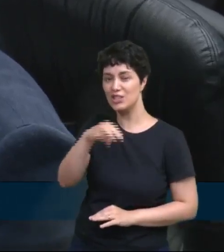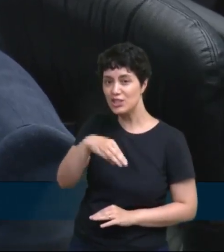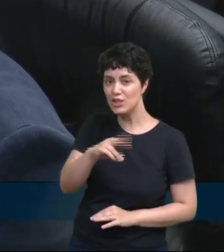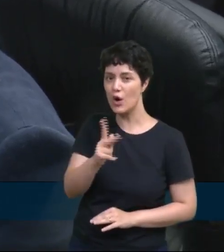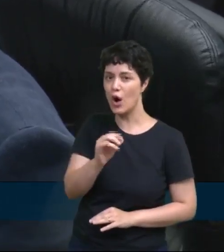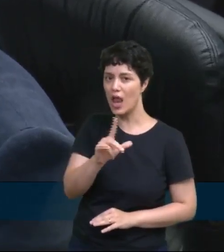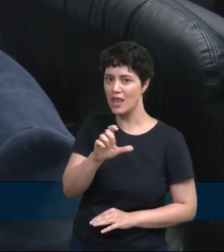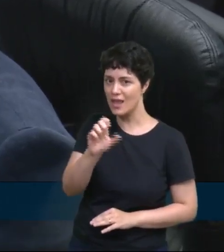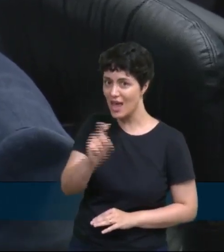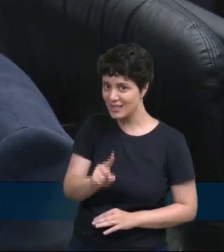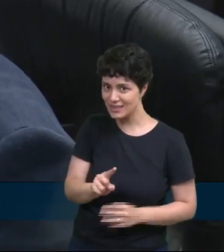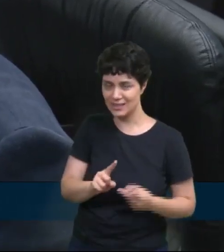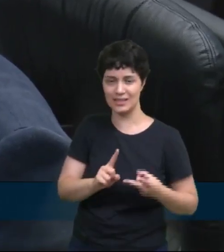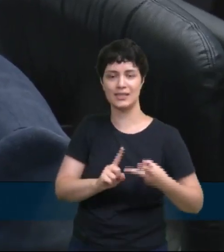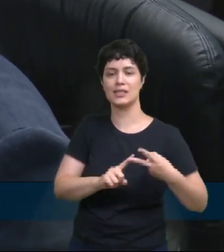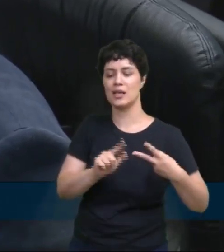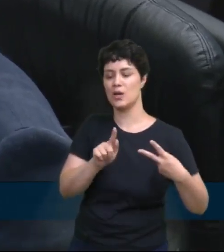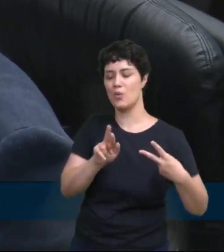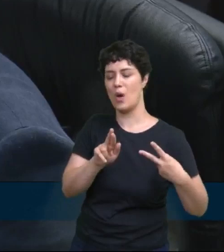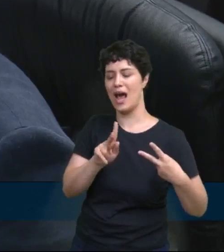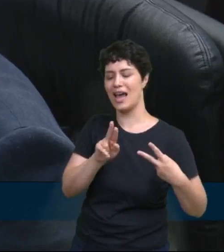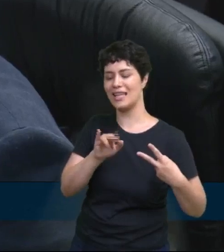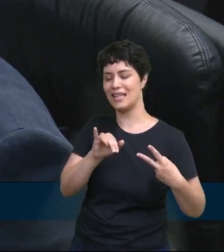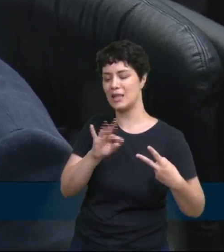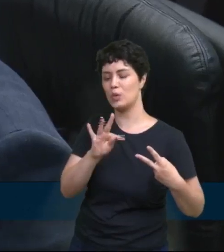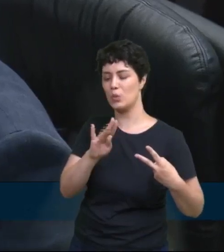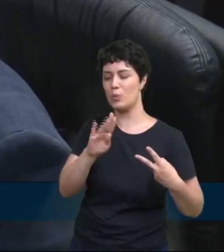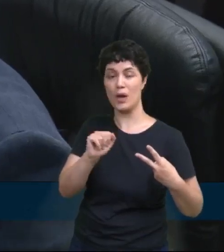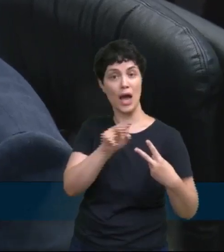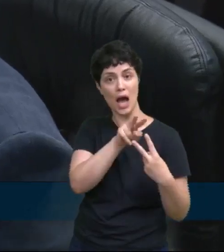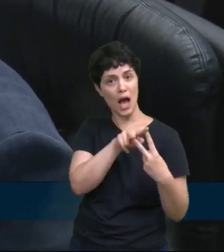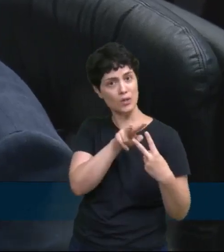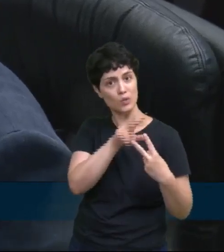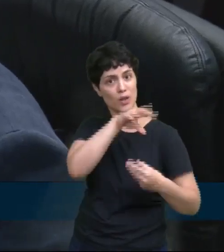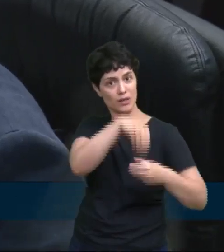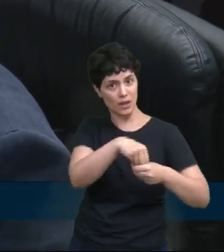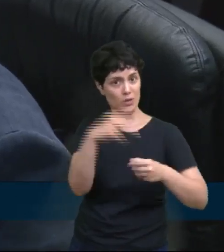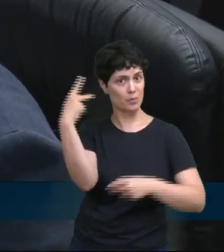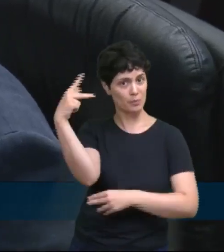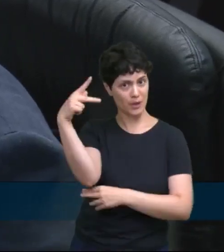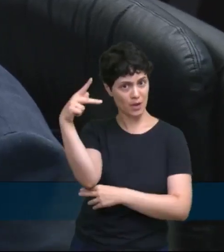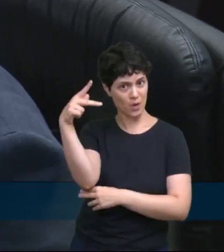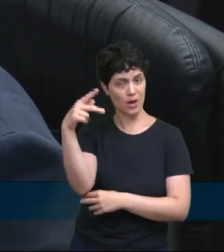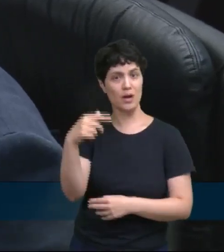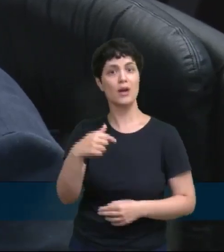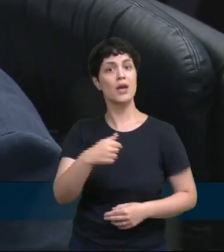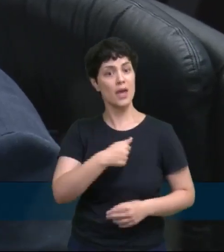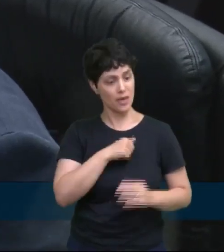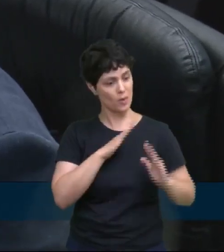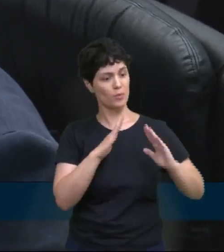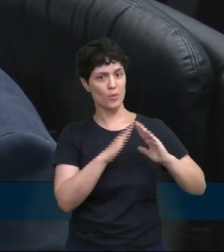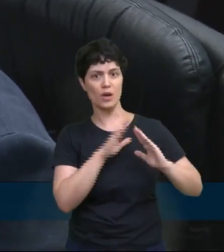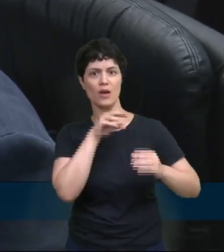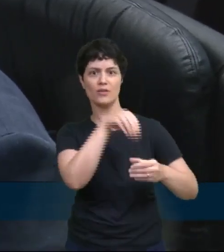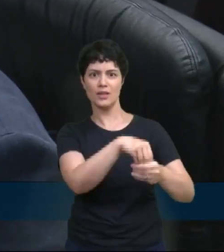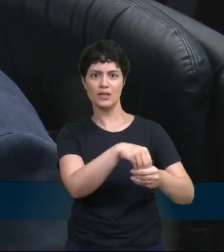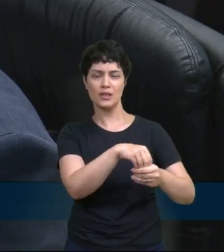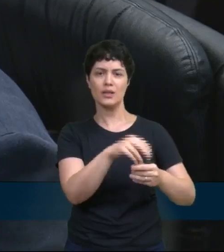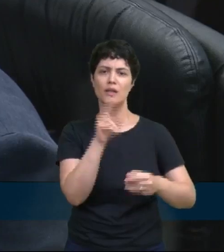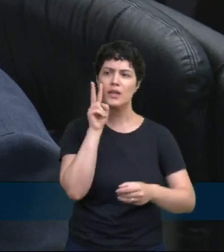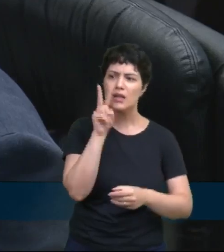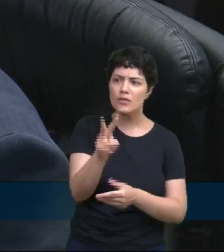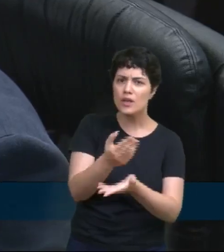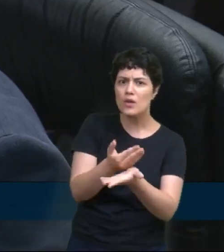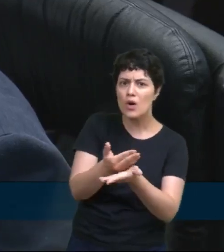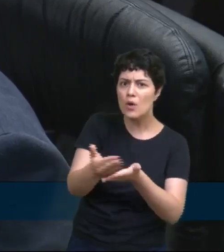Guarituba, em Piraquara, onde eu morava e vi os primeiros barracos se levantarem, as famílias que